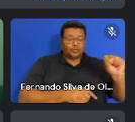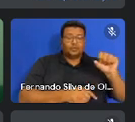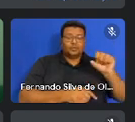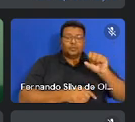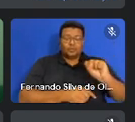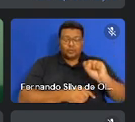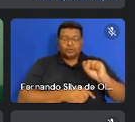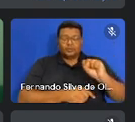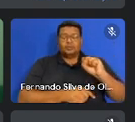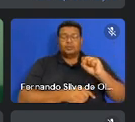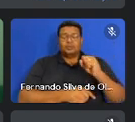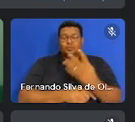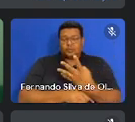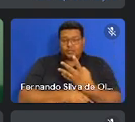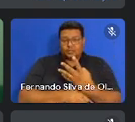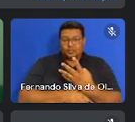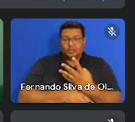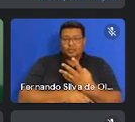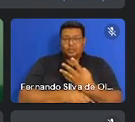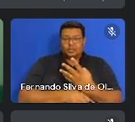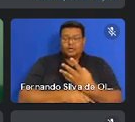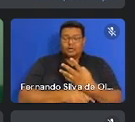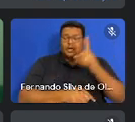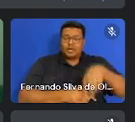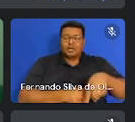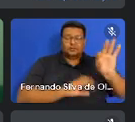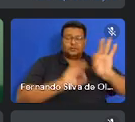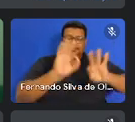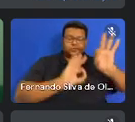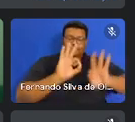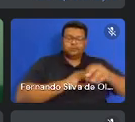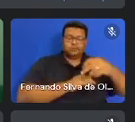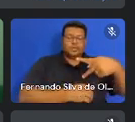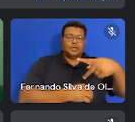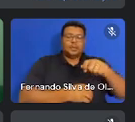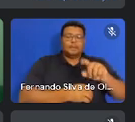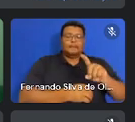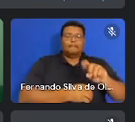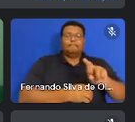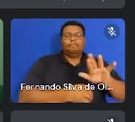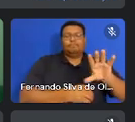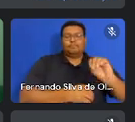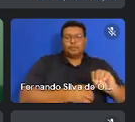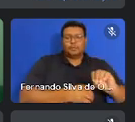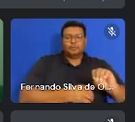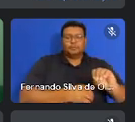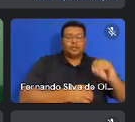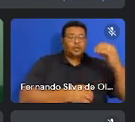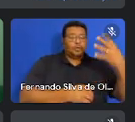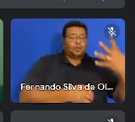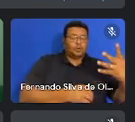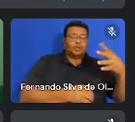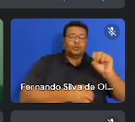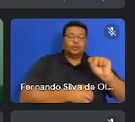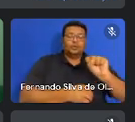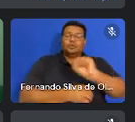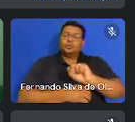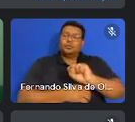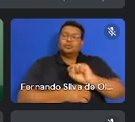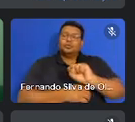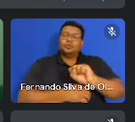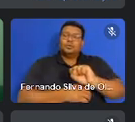dele, 884, que é igual ao padrão 488, que é igual ao